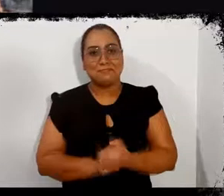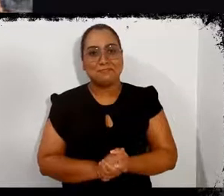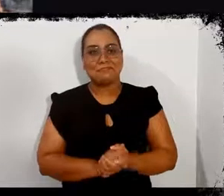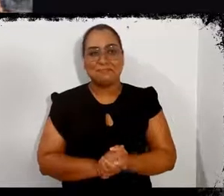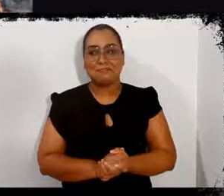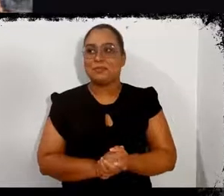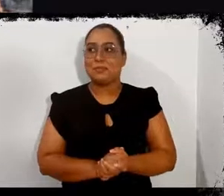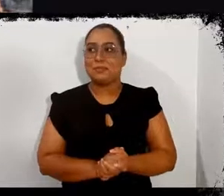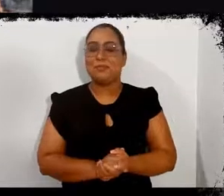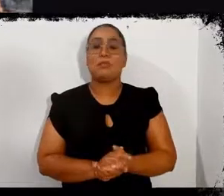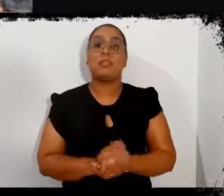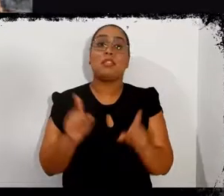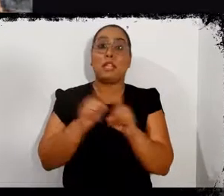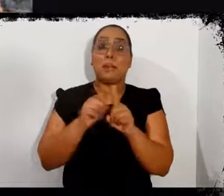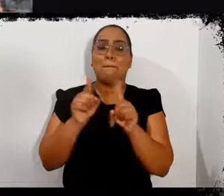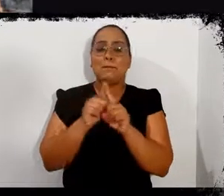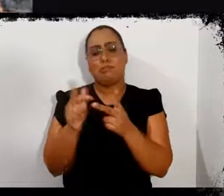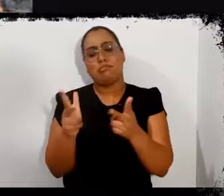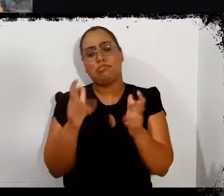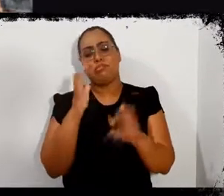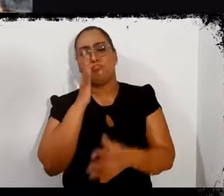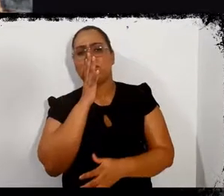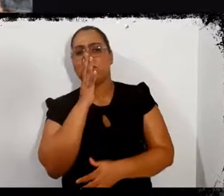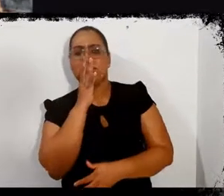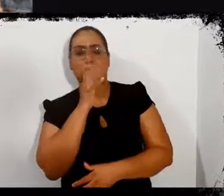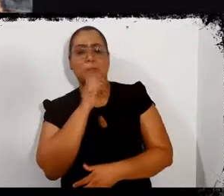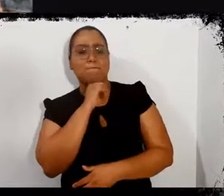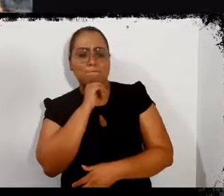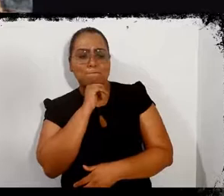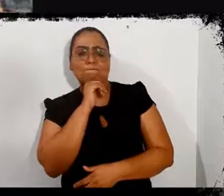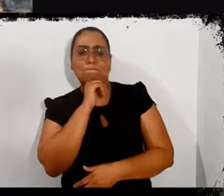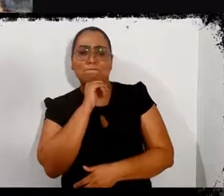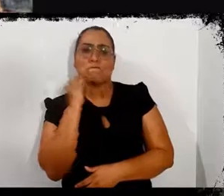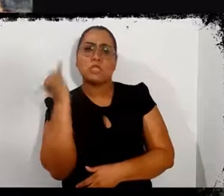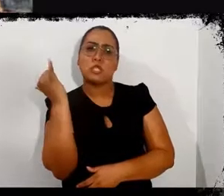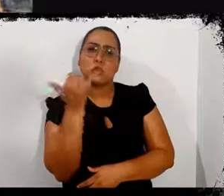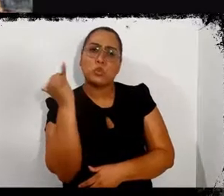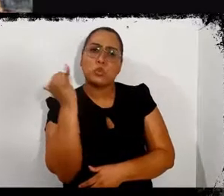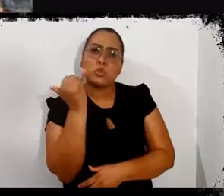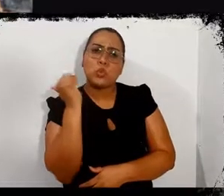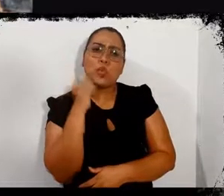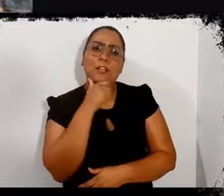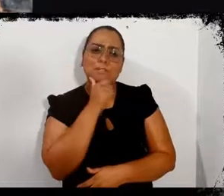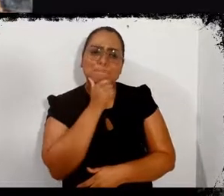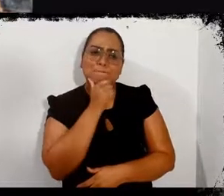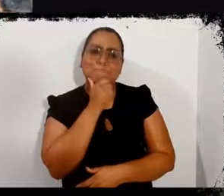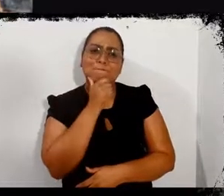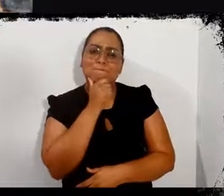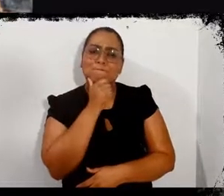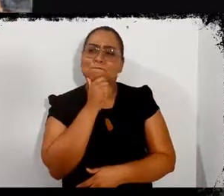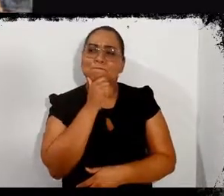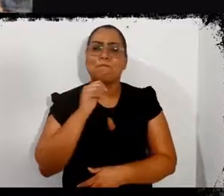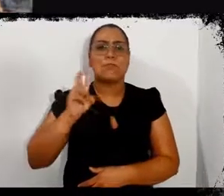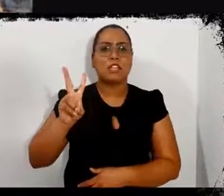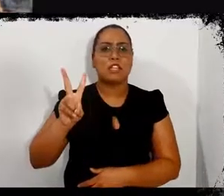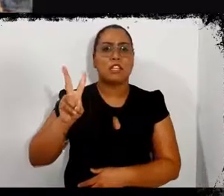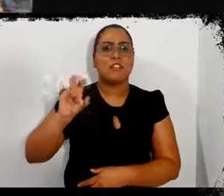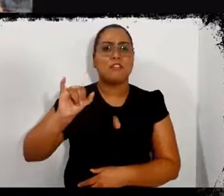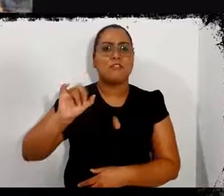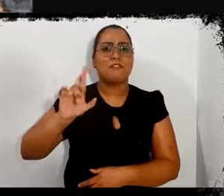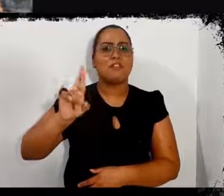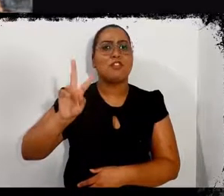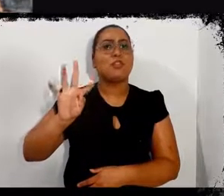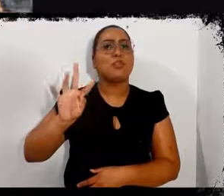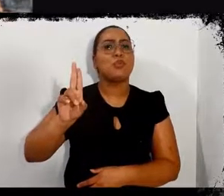aventuras não nos pareçam propriamente éticas, como é o caso do Gato de